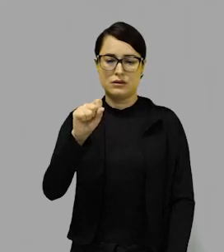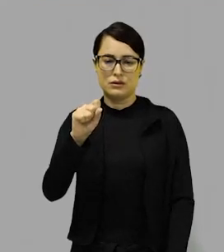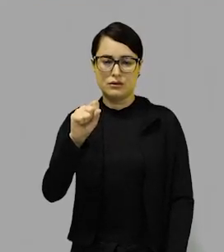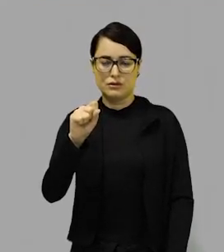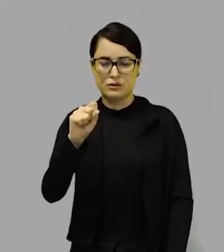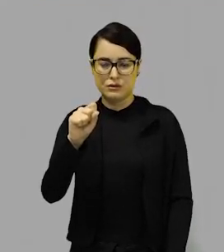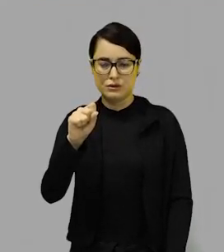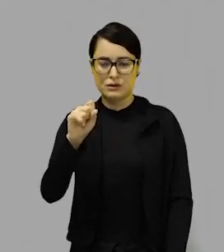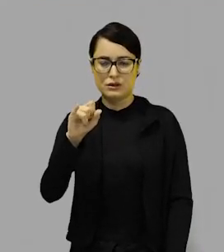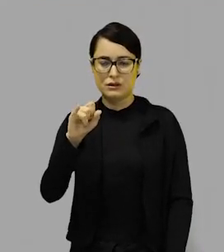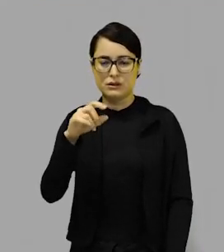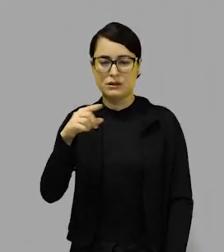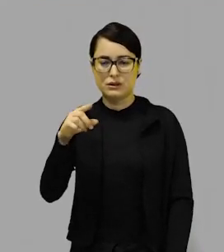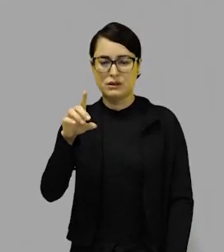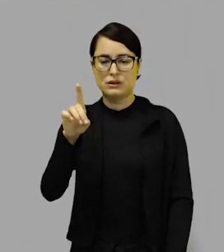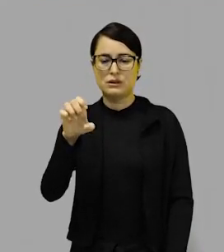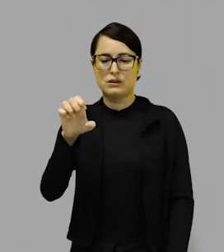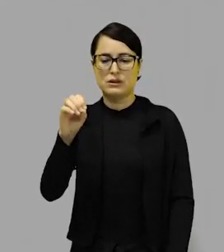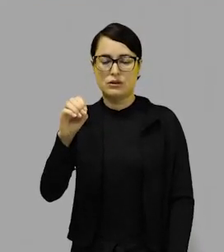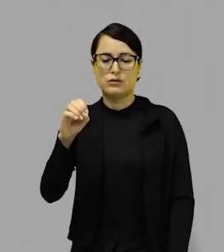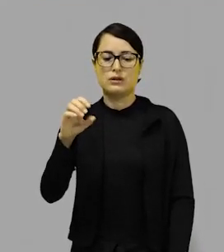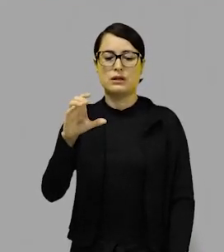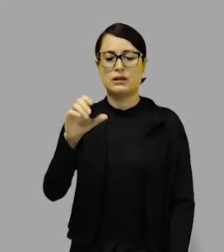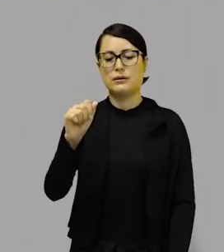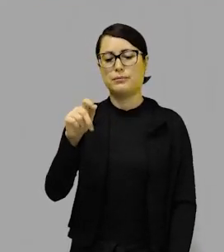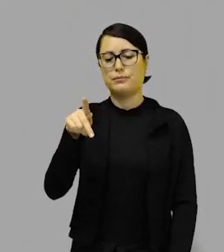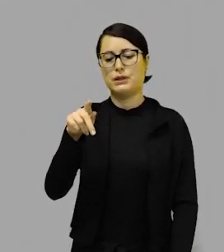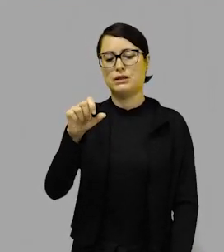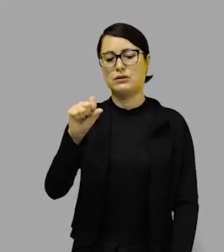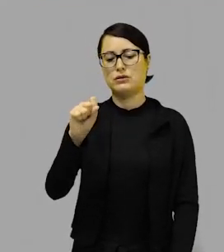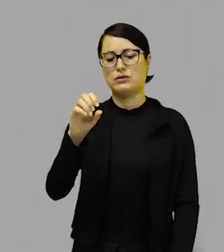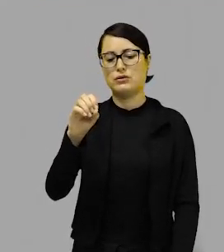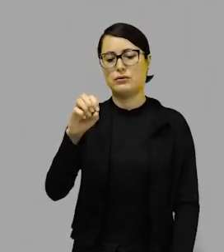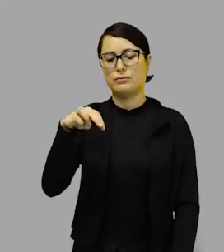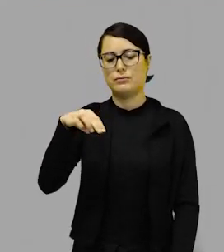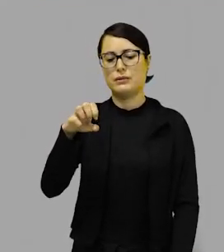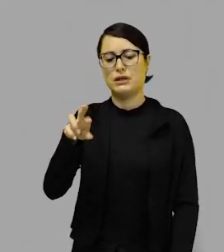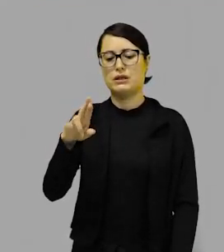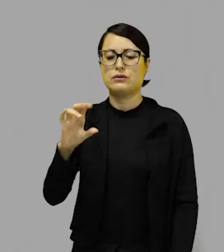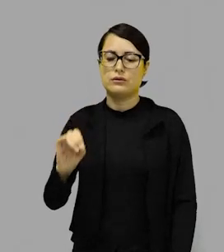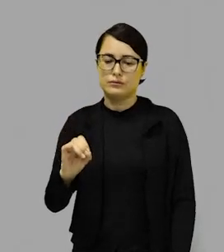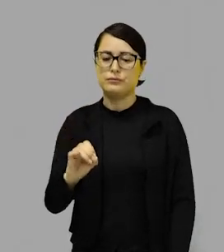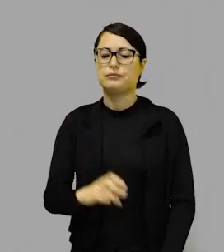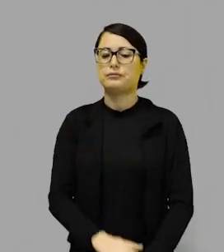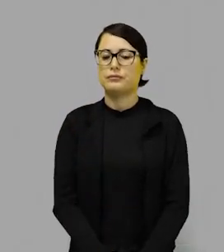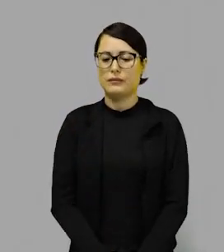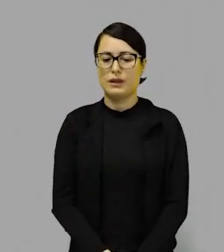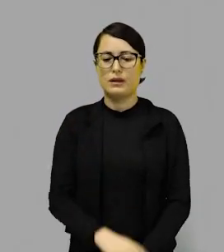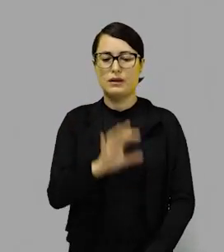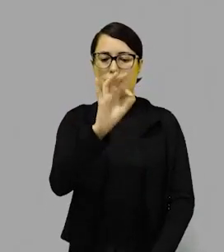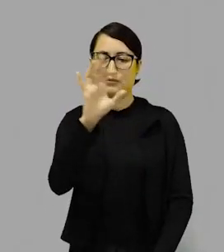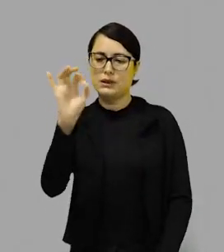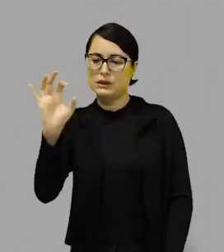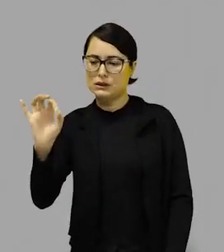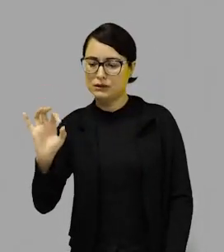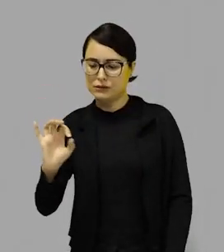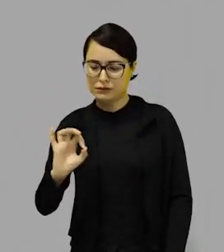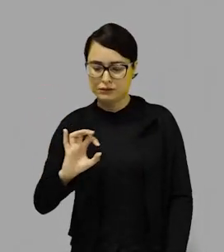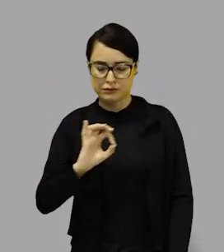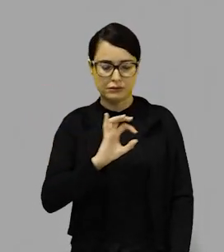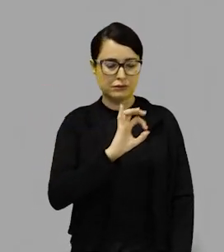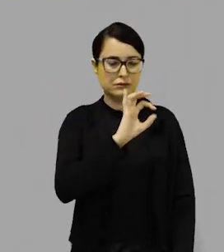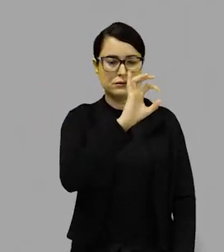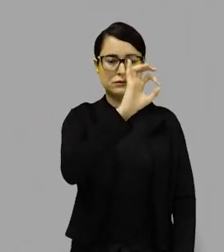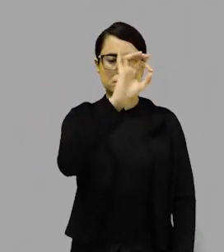ok? E várias proteínas, essas bolinhas aqui, estão se juntando e